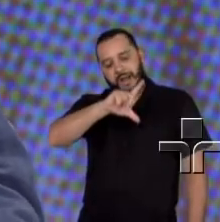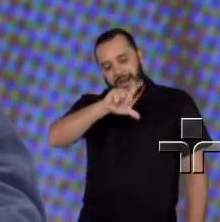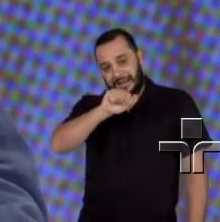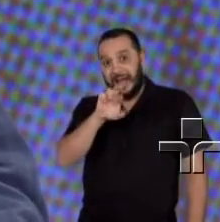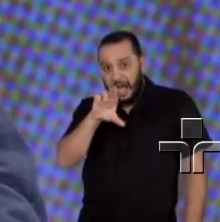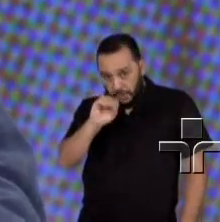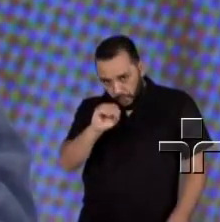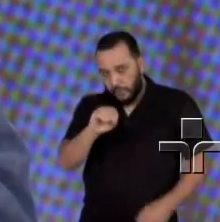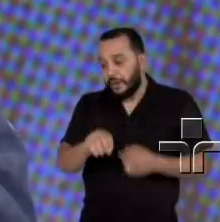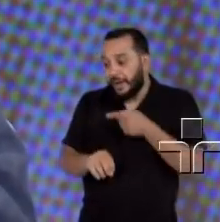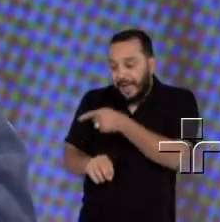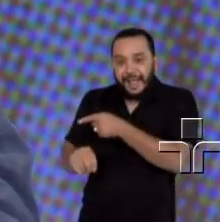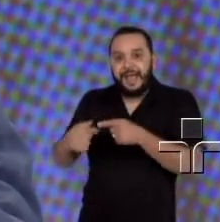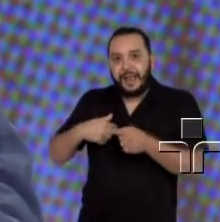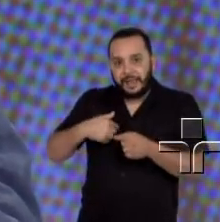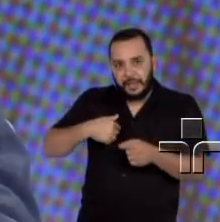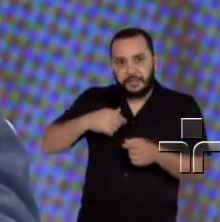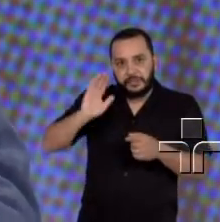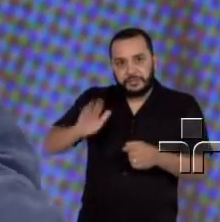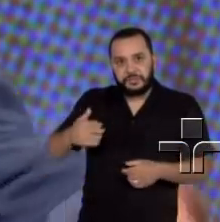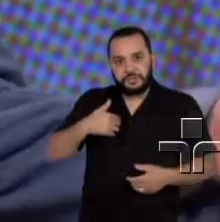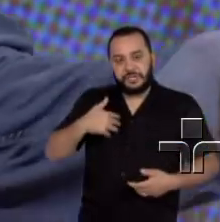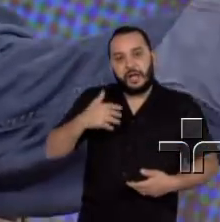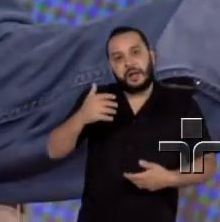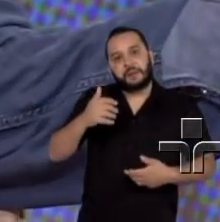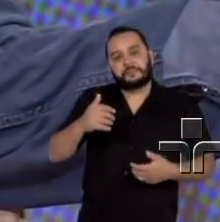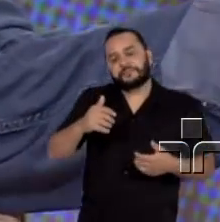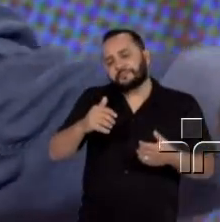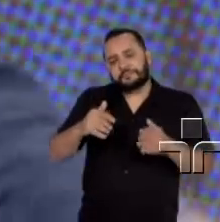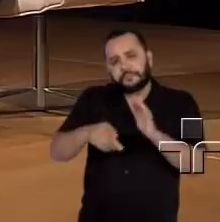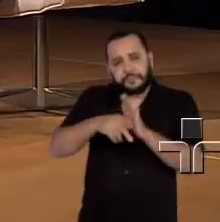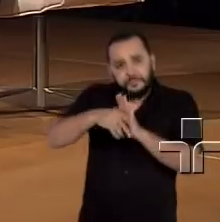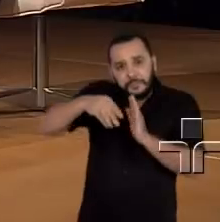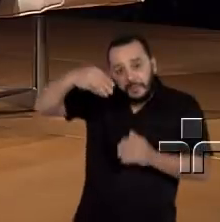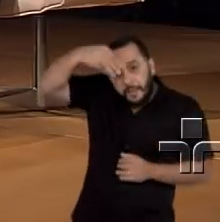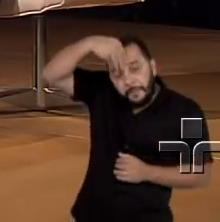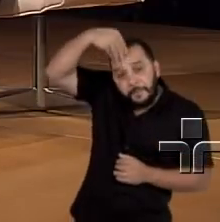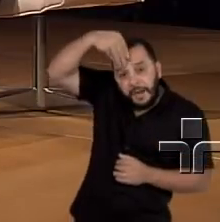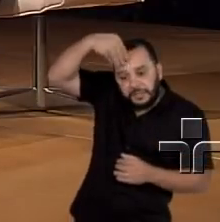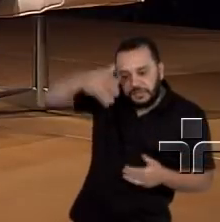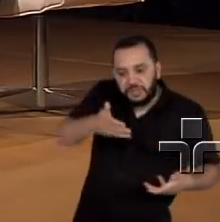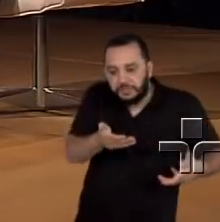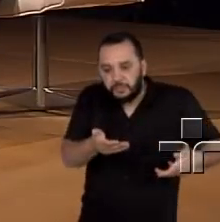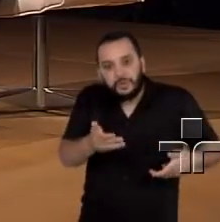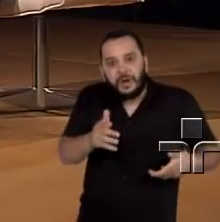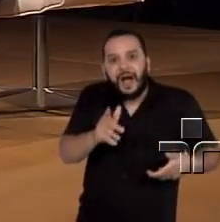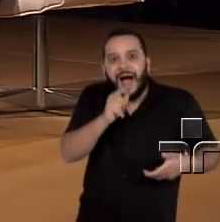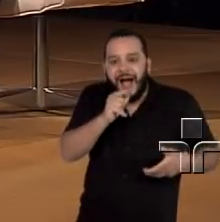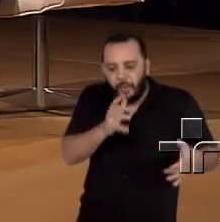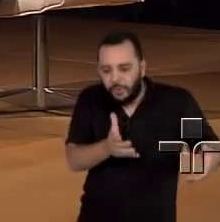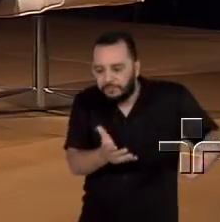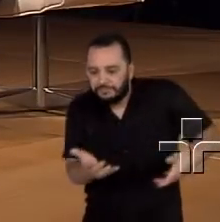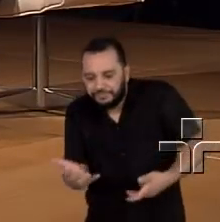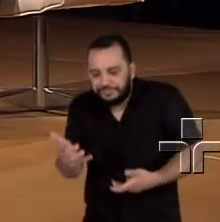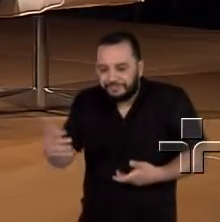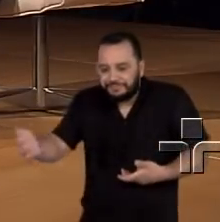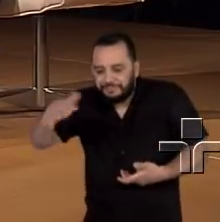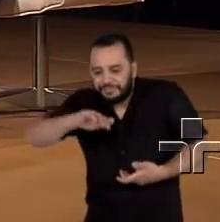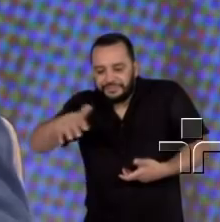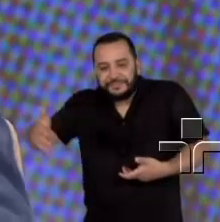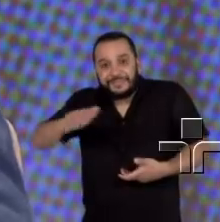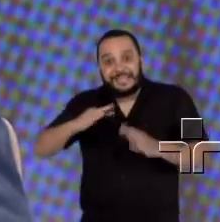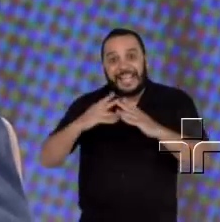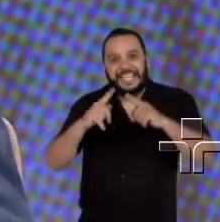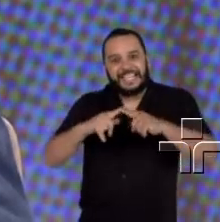registrada na igreja da cidade. Ela é bisavó do Daniel Maia, que é um grande mineiro músico que está aqui em São